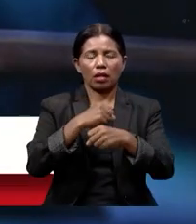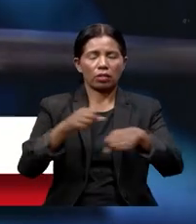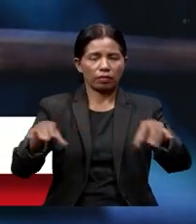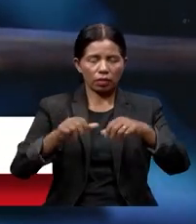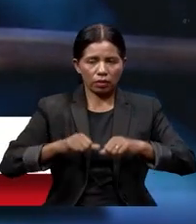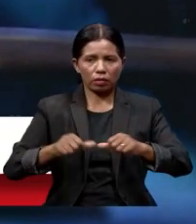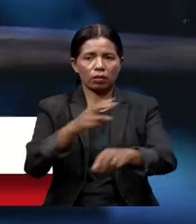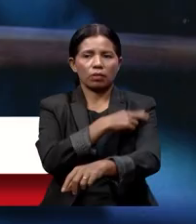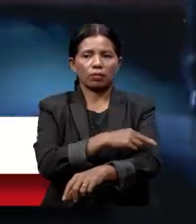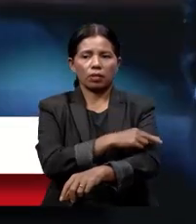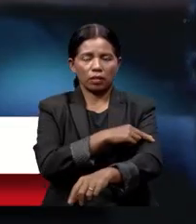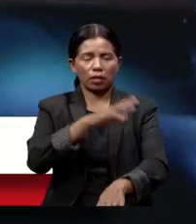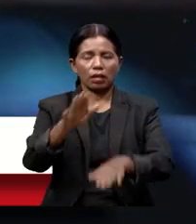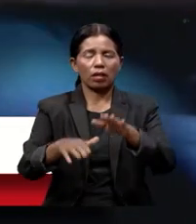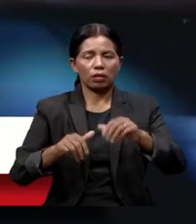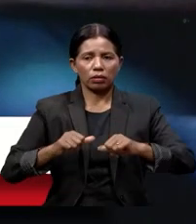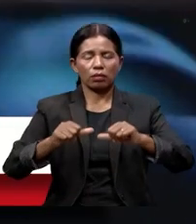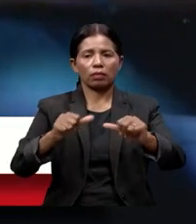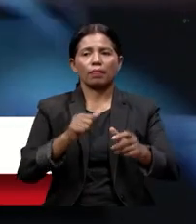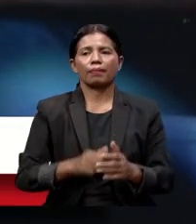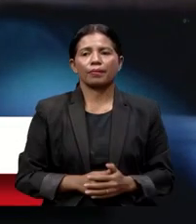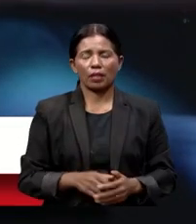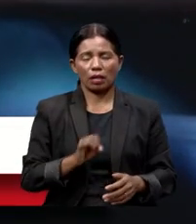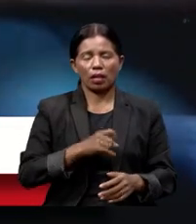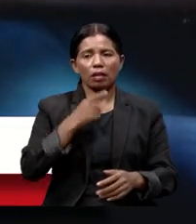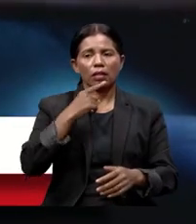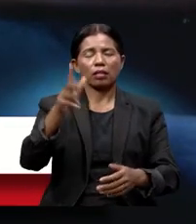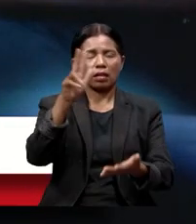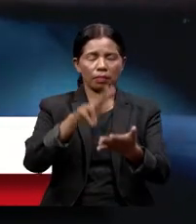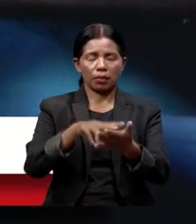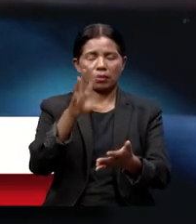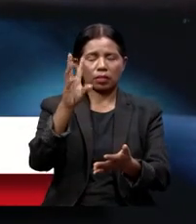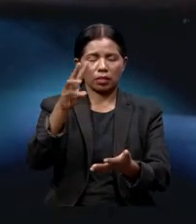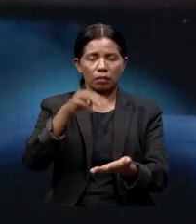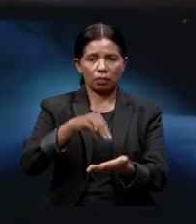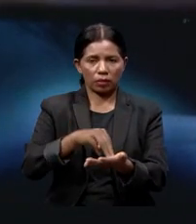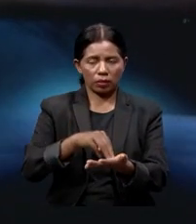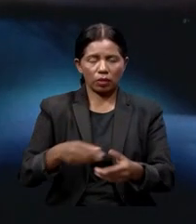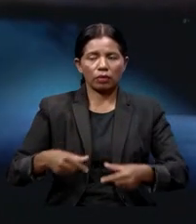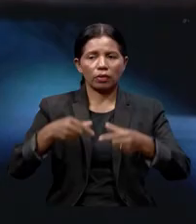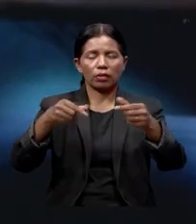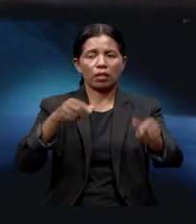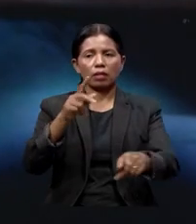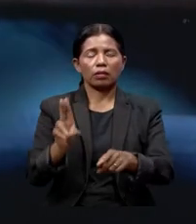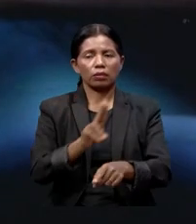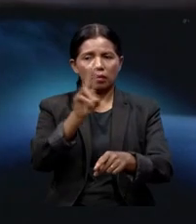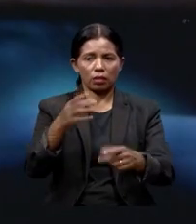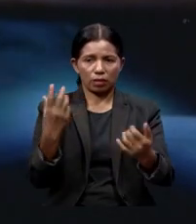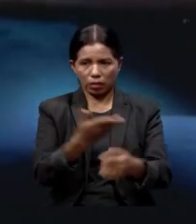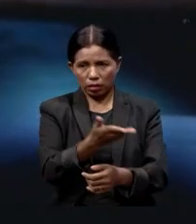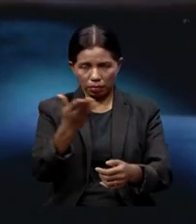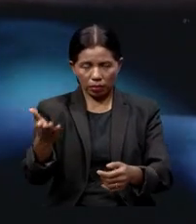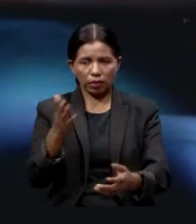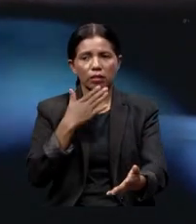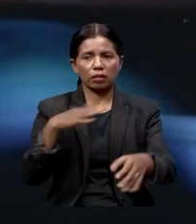olos hospital la o permate. Tamba ne ma kaudian aprova 6 milhões ne foret ba azu di kasau ne ida ne ma kita bota